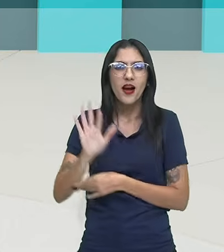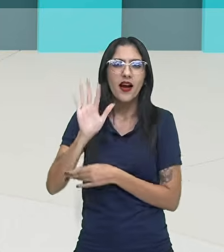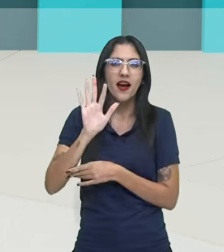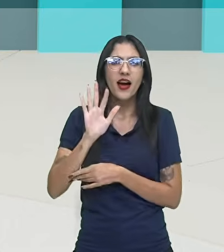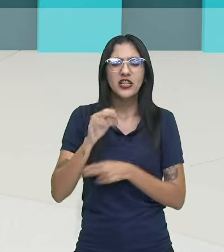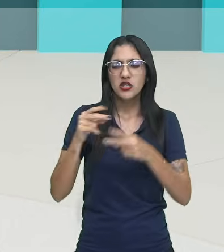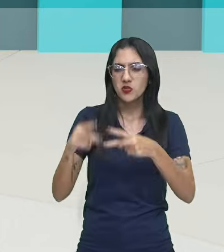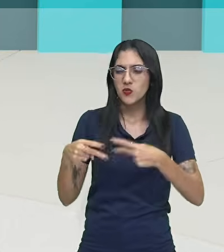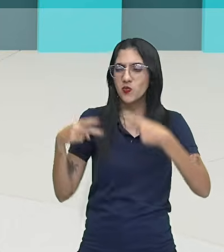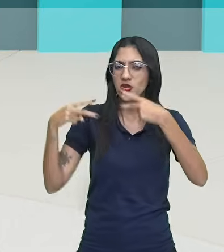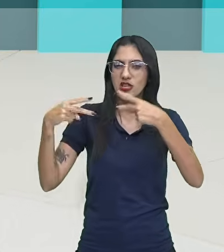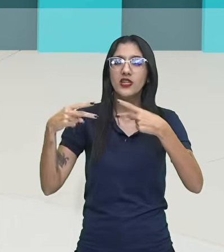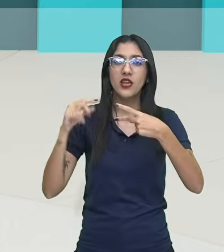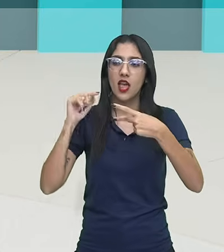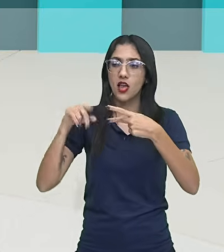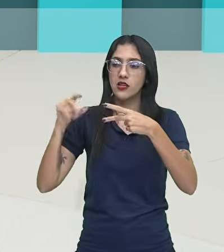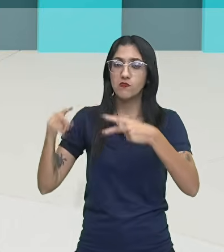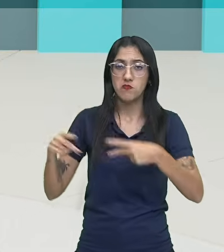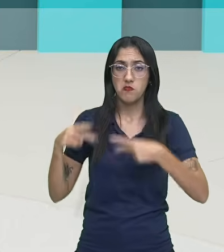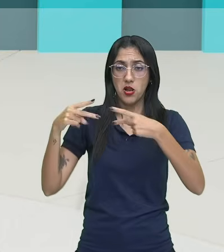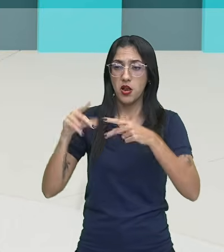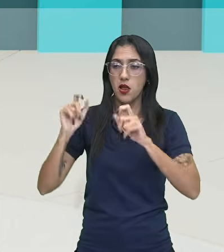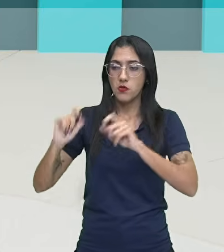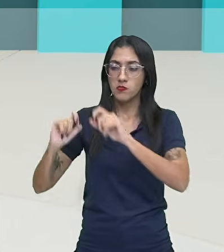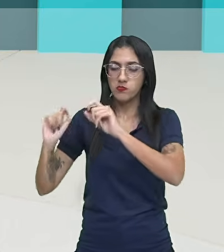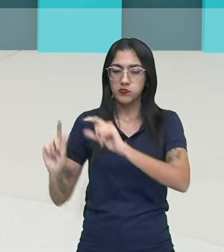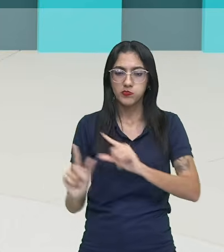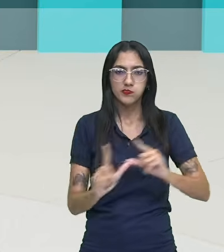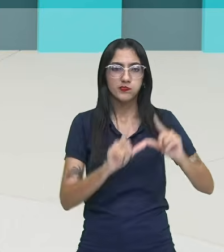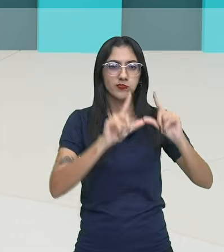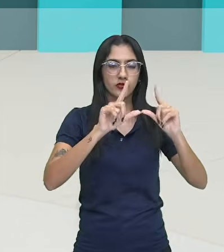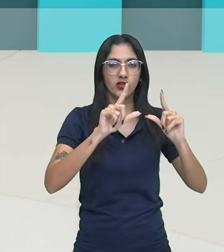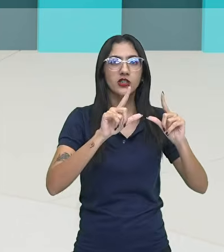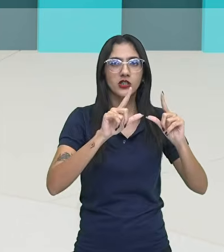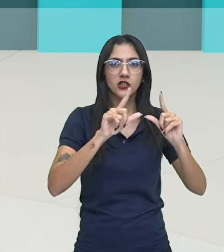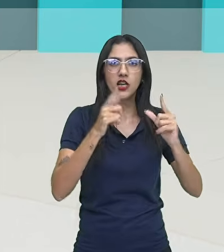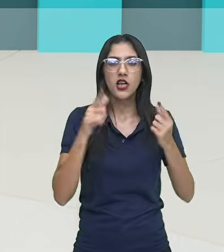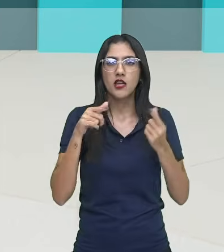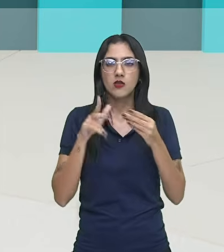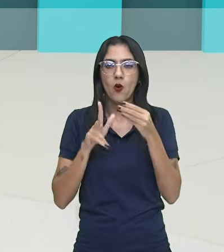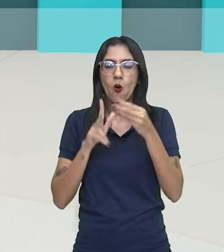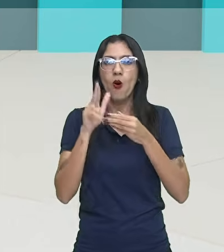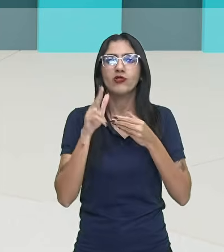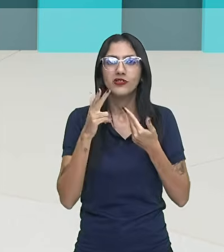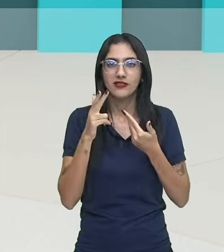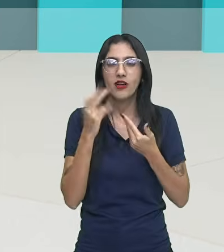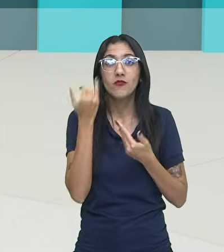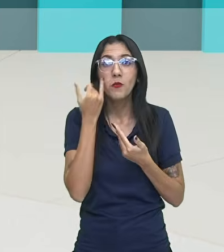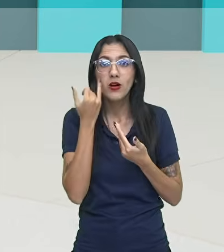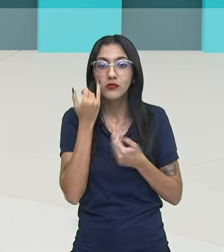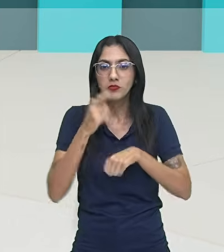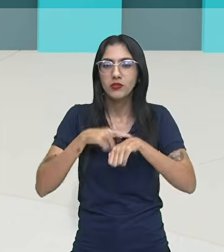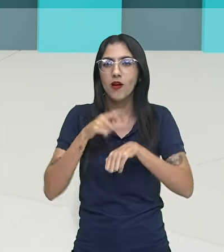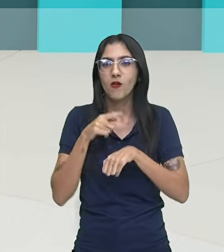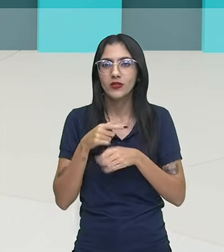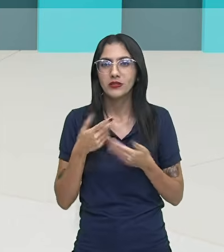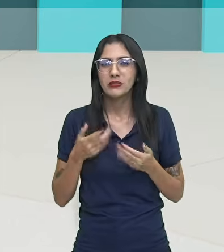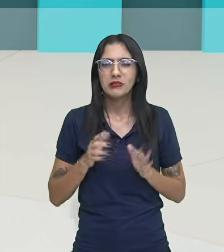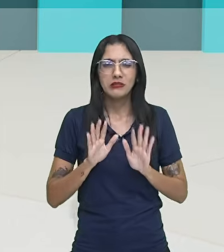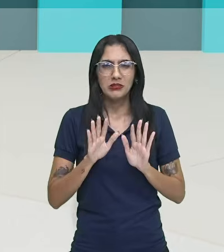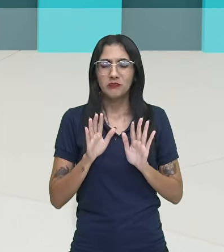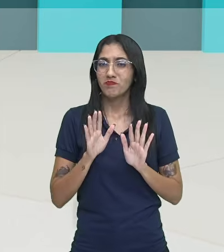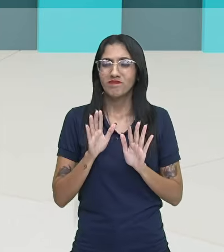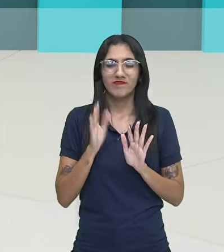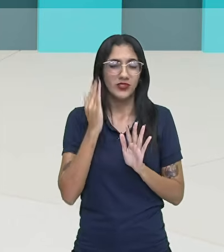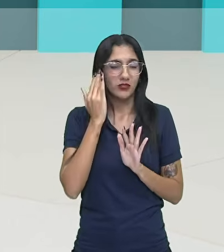com links, os quais podem ser acessados, interrompendo a leitura atual. Professora, eu